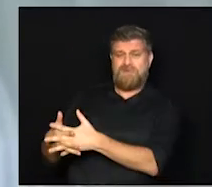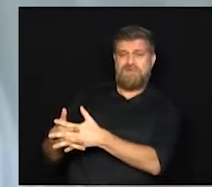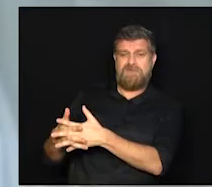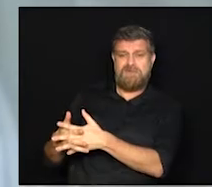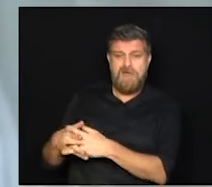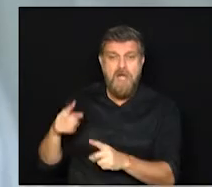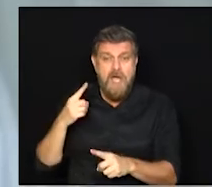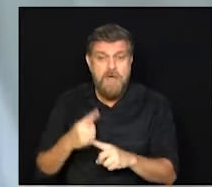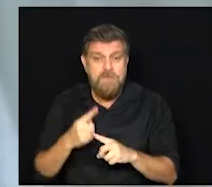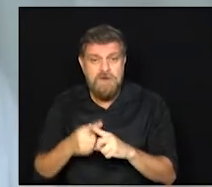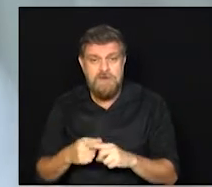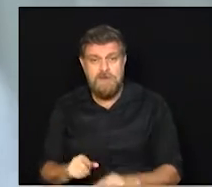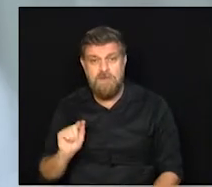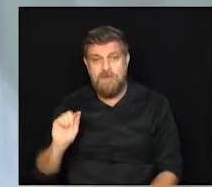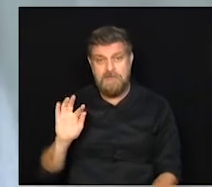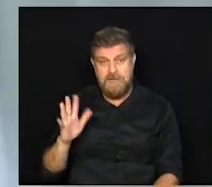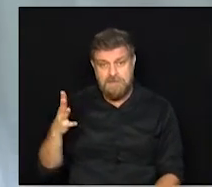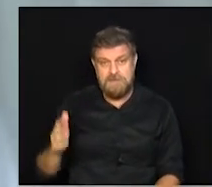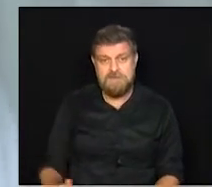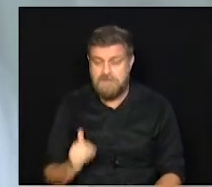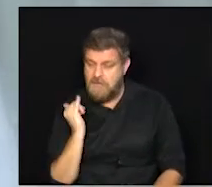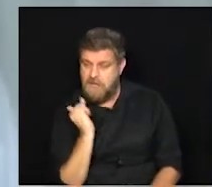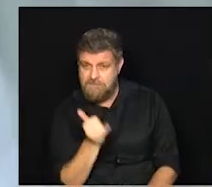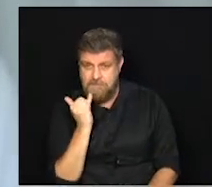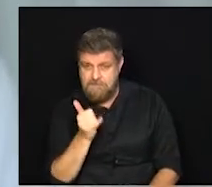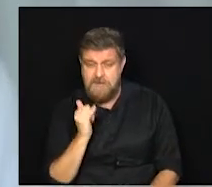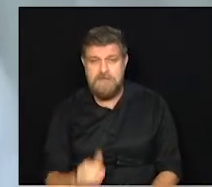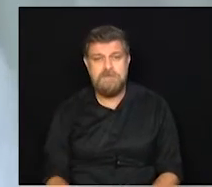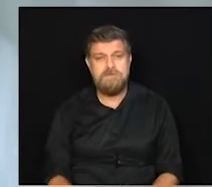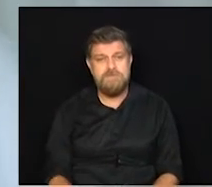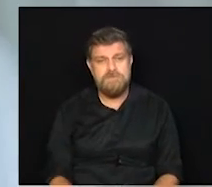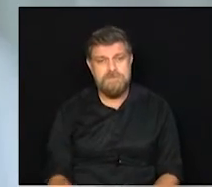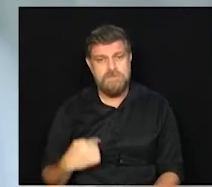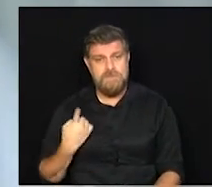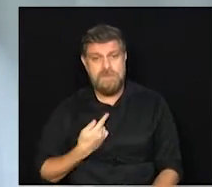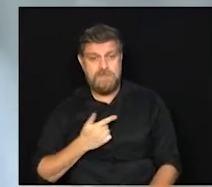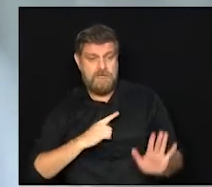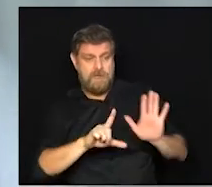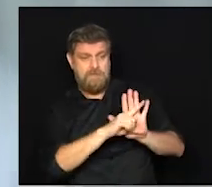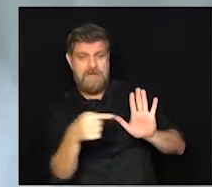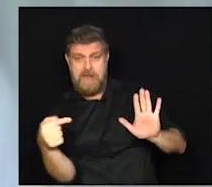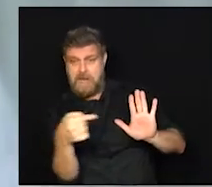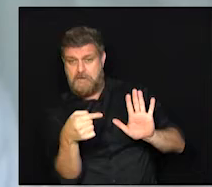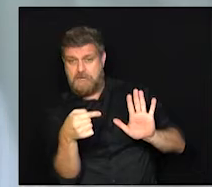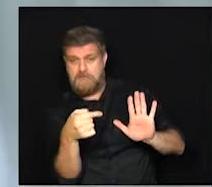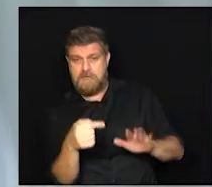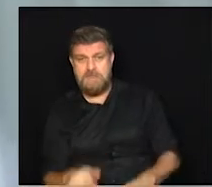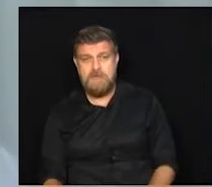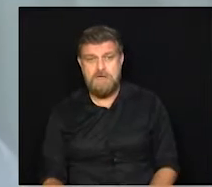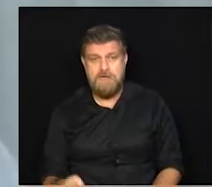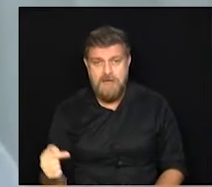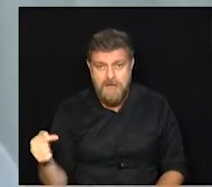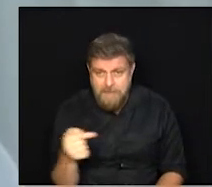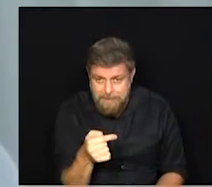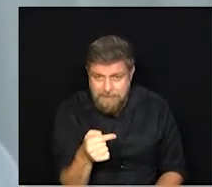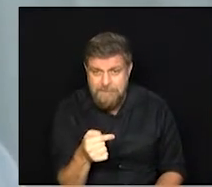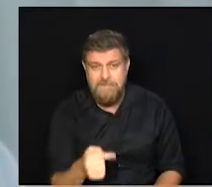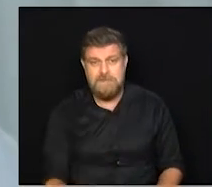porque já vou adiantando aqui, viu, Marrom? A gente tem uma lei, só que para a gente fazer essa